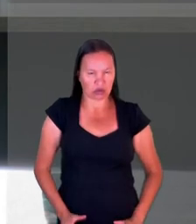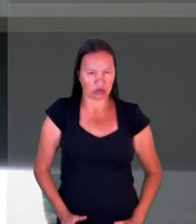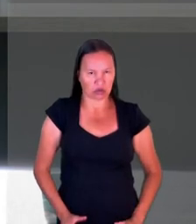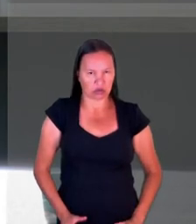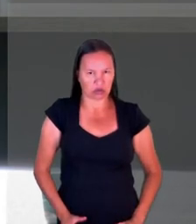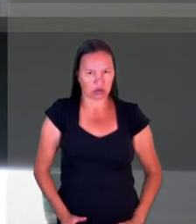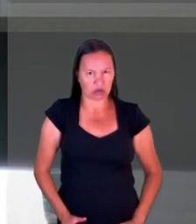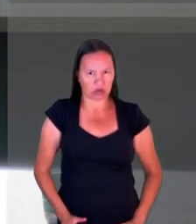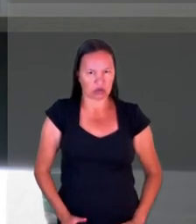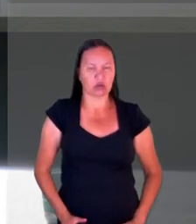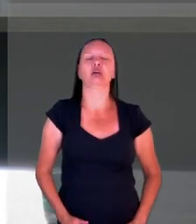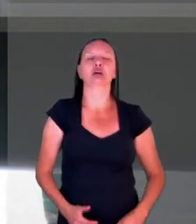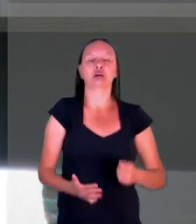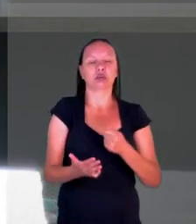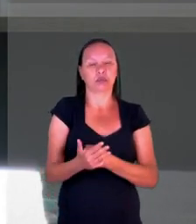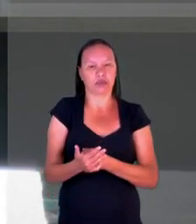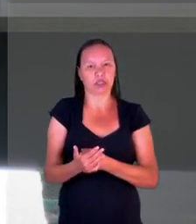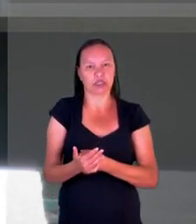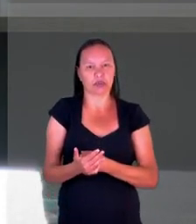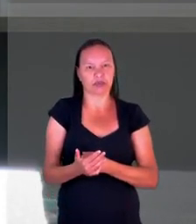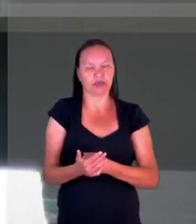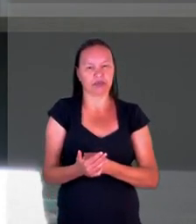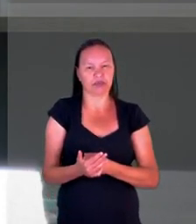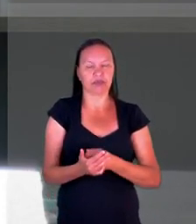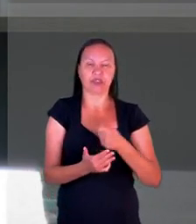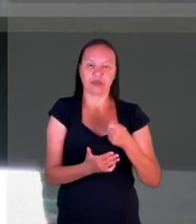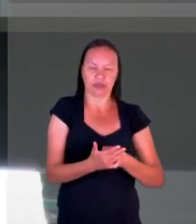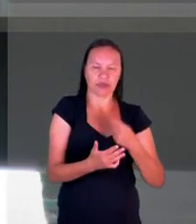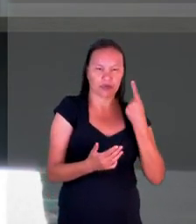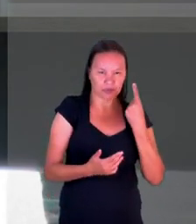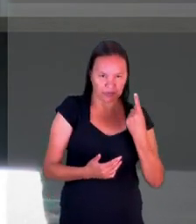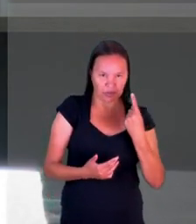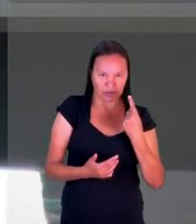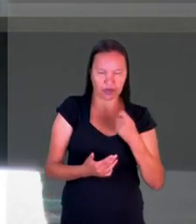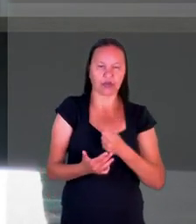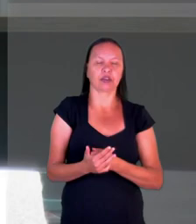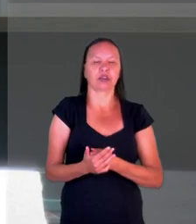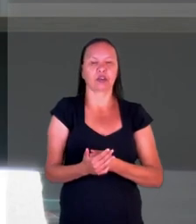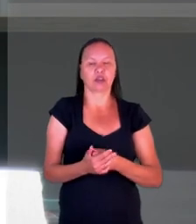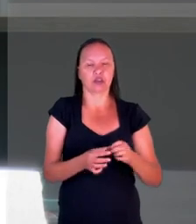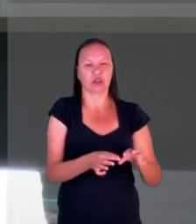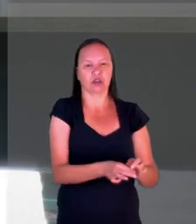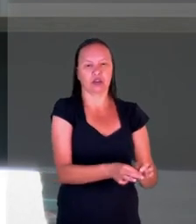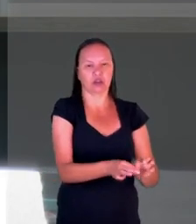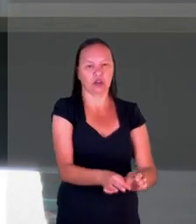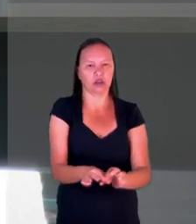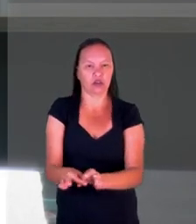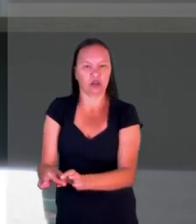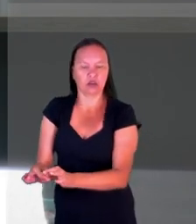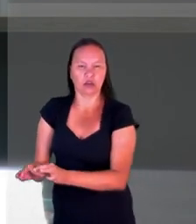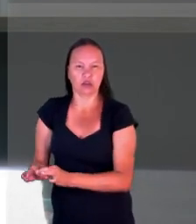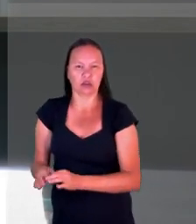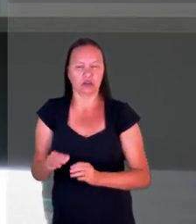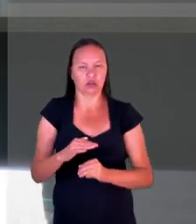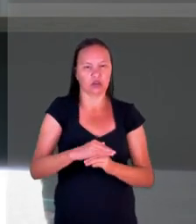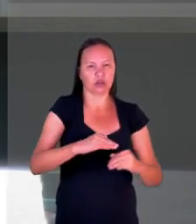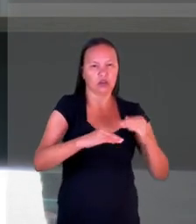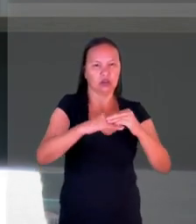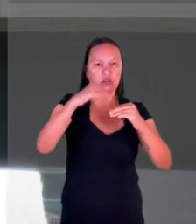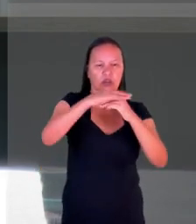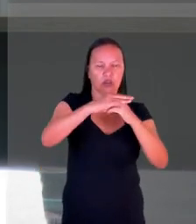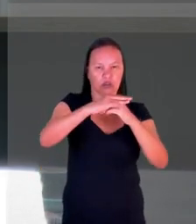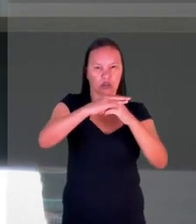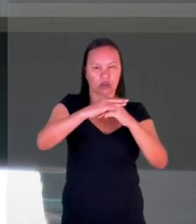das normas de direitos humanos né as normas de direitos humanos elas se sobrepõem e quando o interesse em